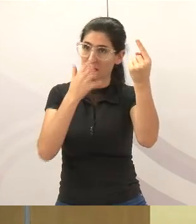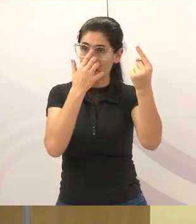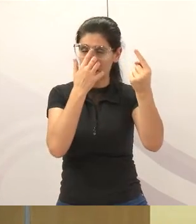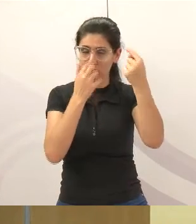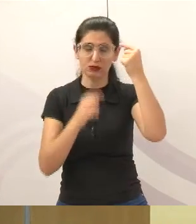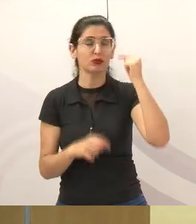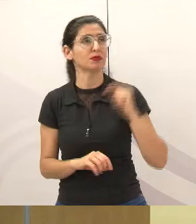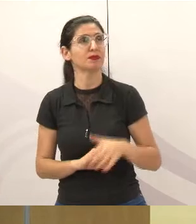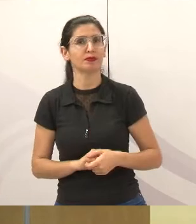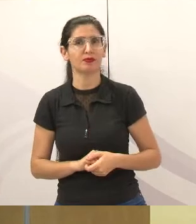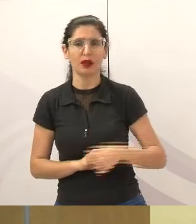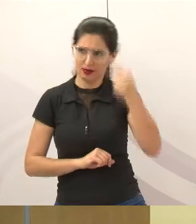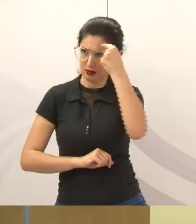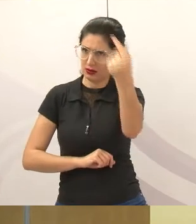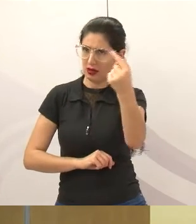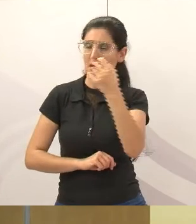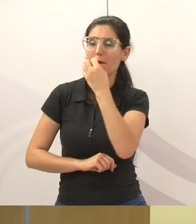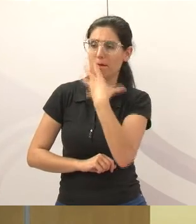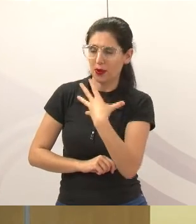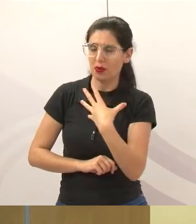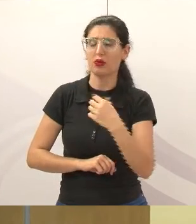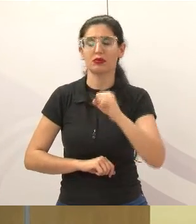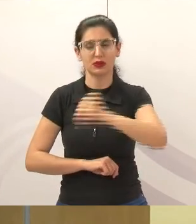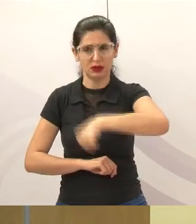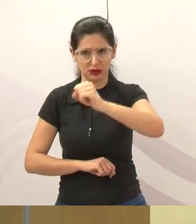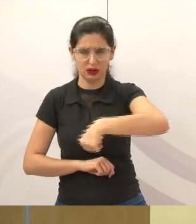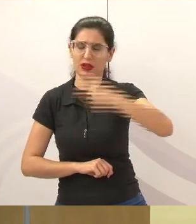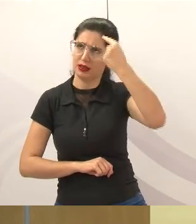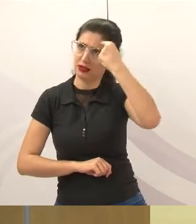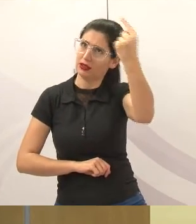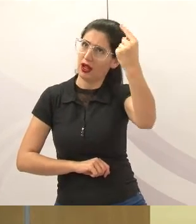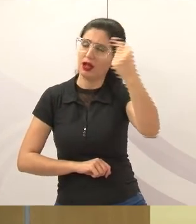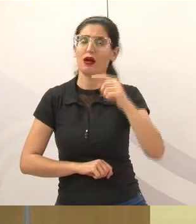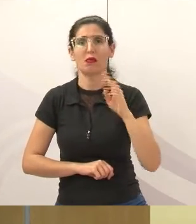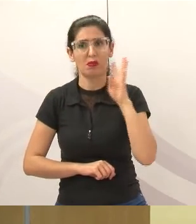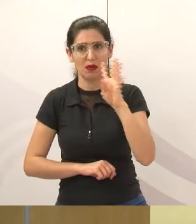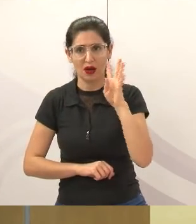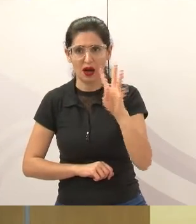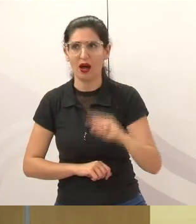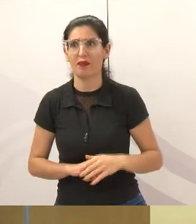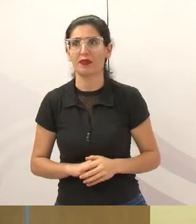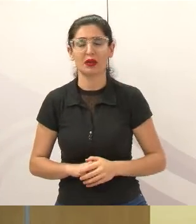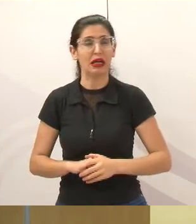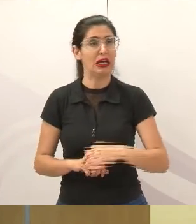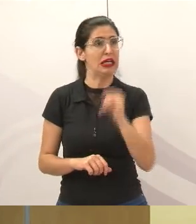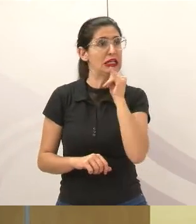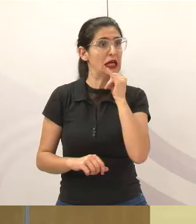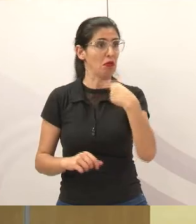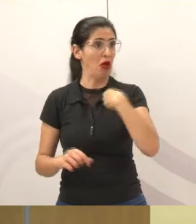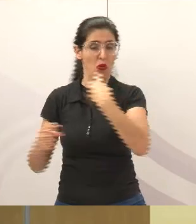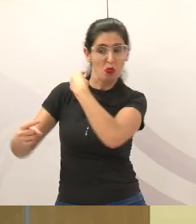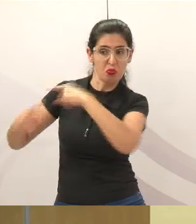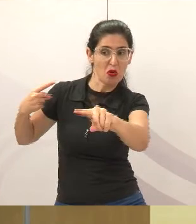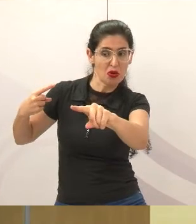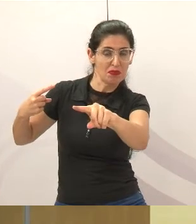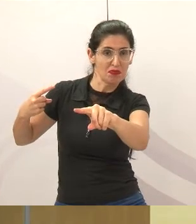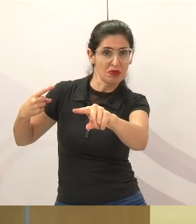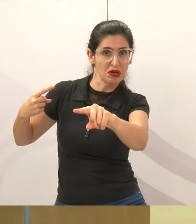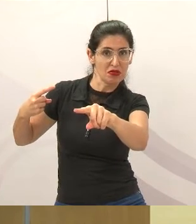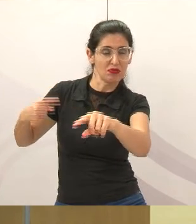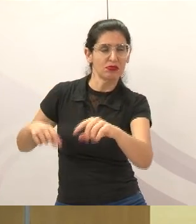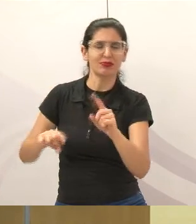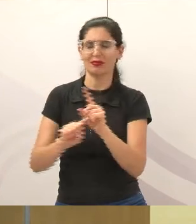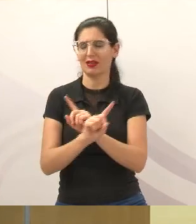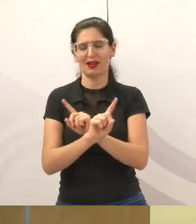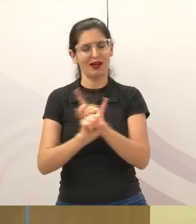né, foi um dos questionamentos que eu fiz, né, não impede ninguém de fazer, pelo amor de Deus. Vai dizer que o vereador não pode? Pode. Mas para mim é uma iniciativa que